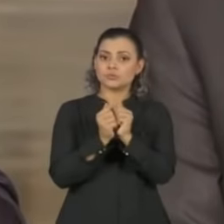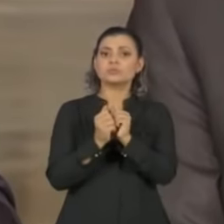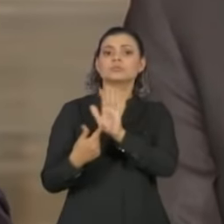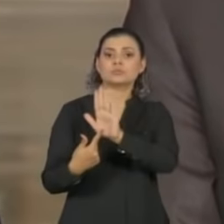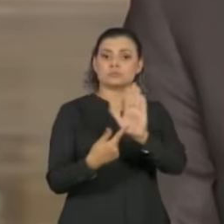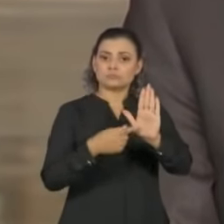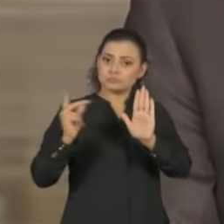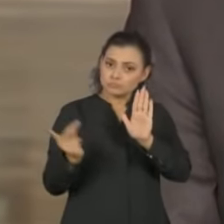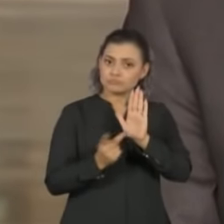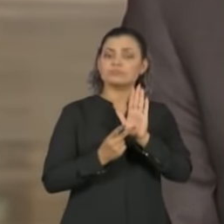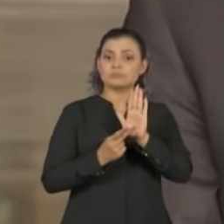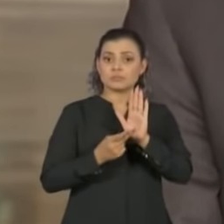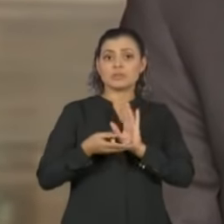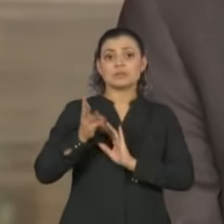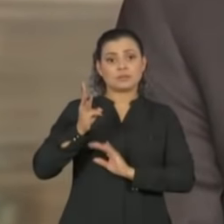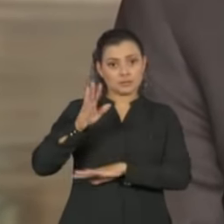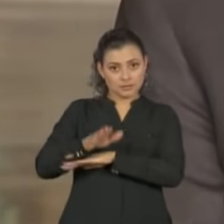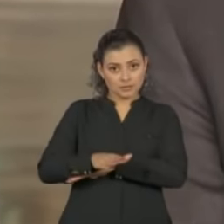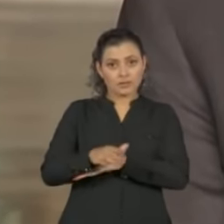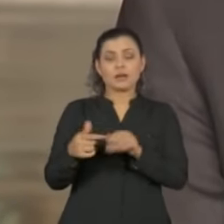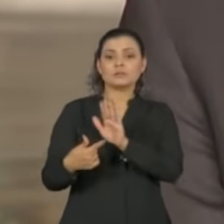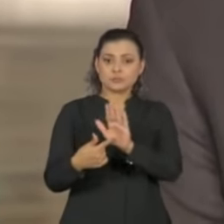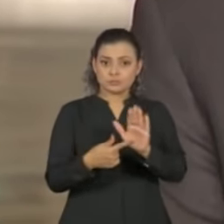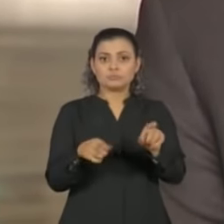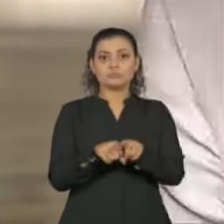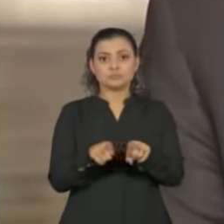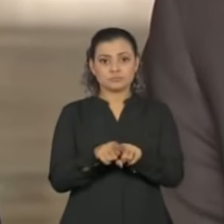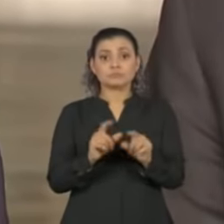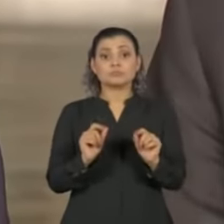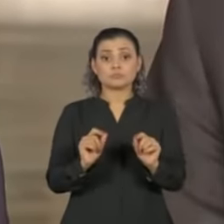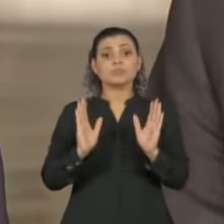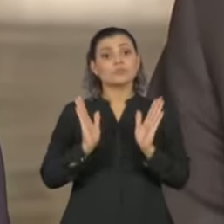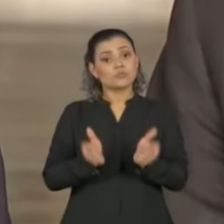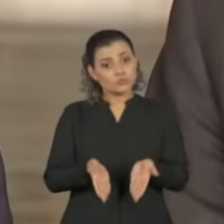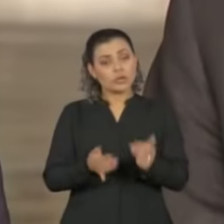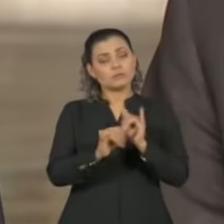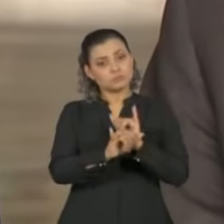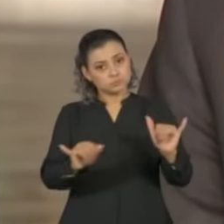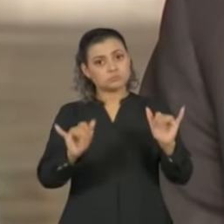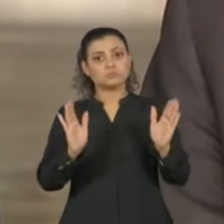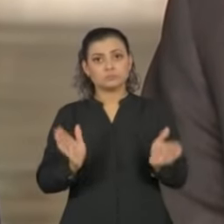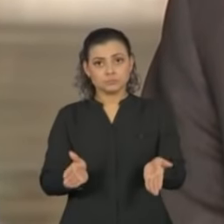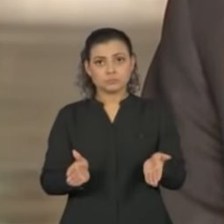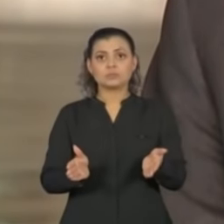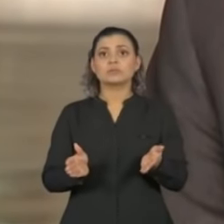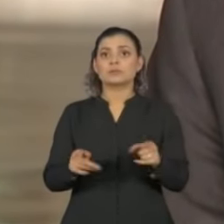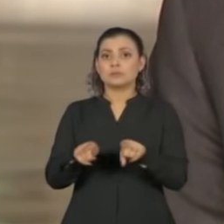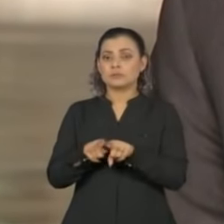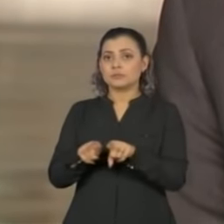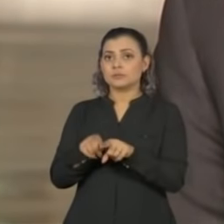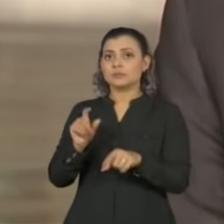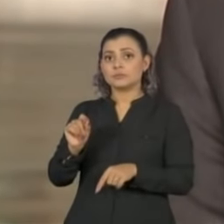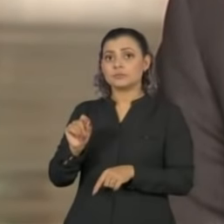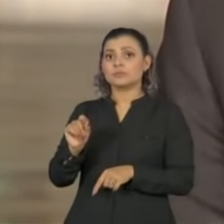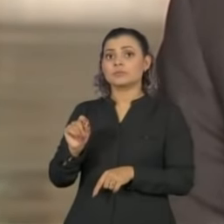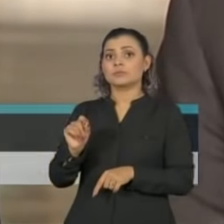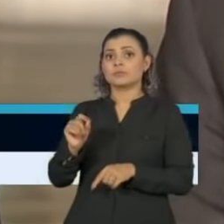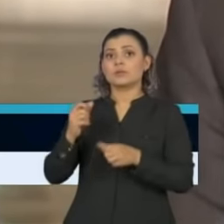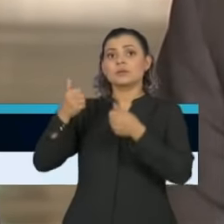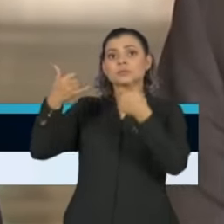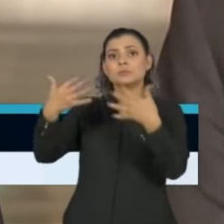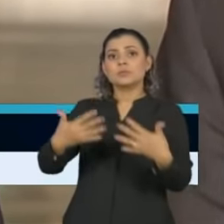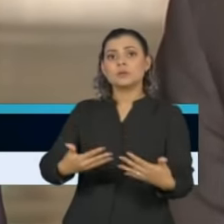longa reunião de 3 horas de operação, com as medidas já foram anunciadas ontem, mas vale anunciá-las